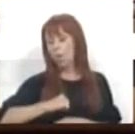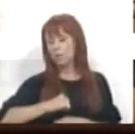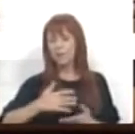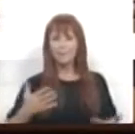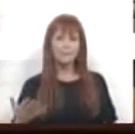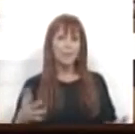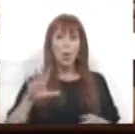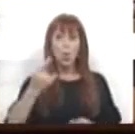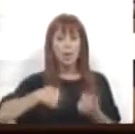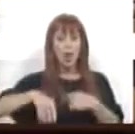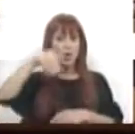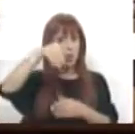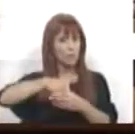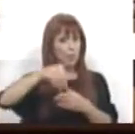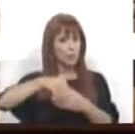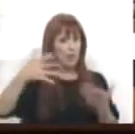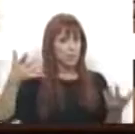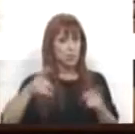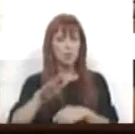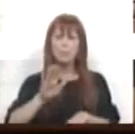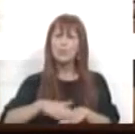contra. Quando nós votarmos